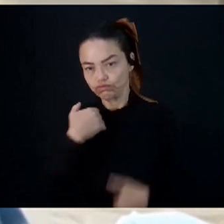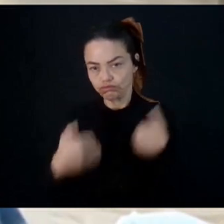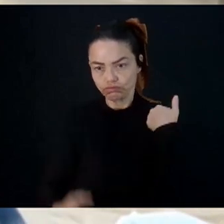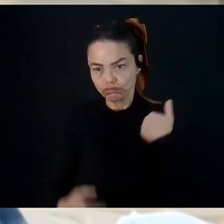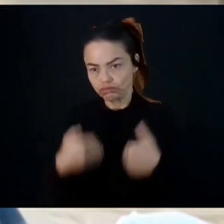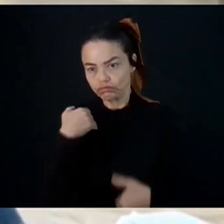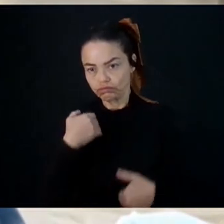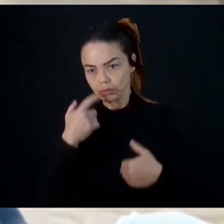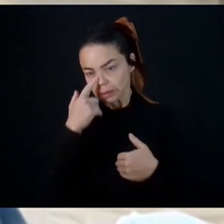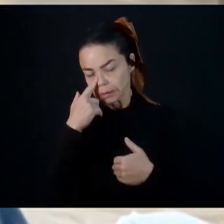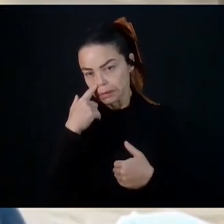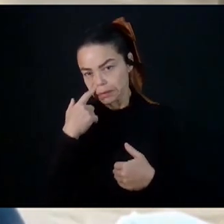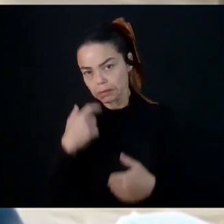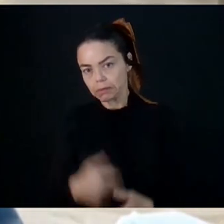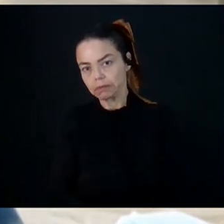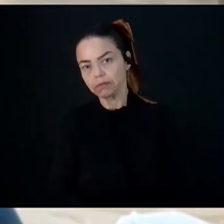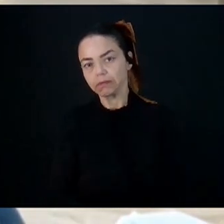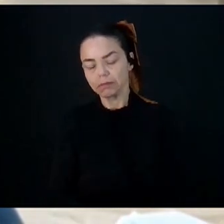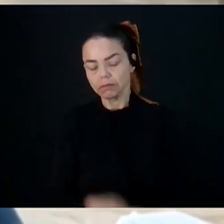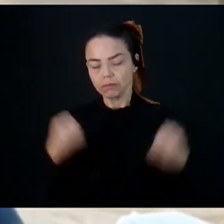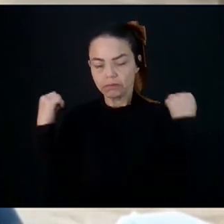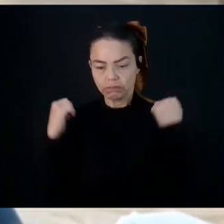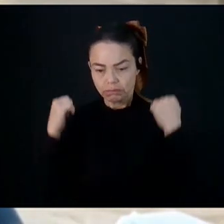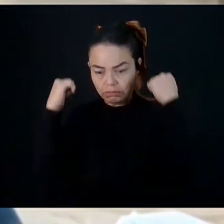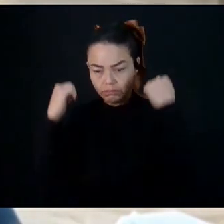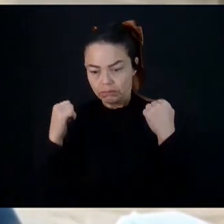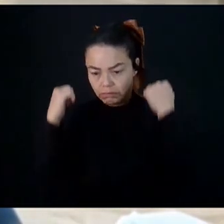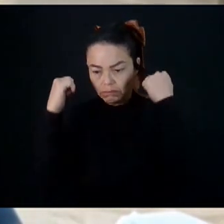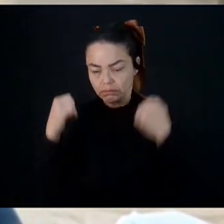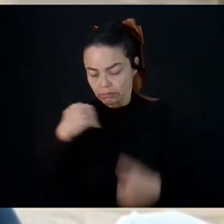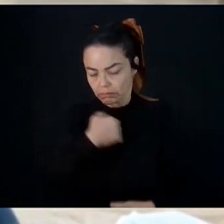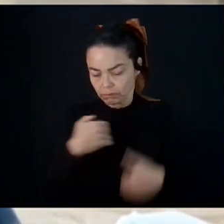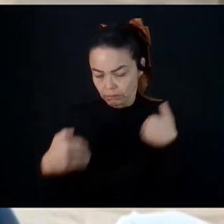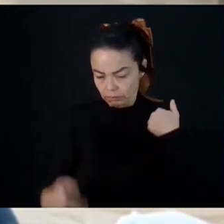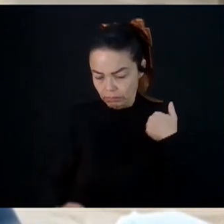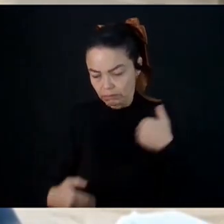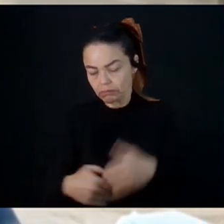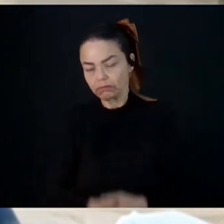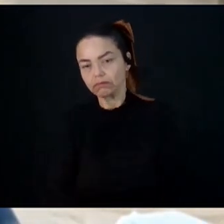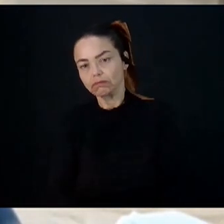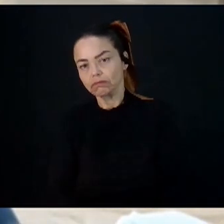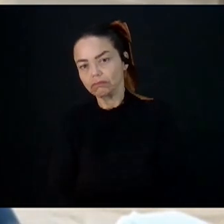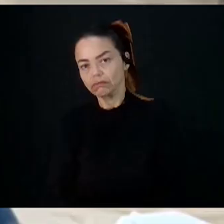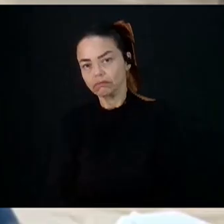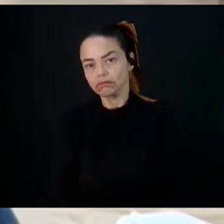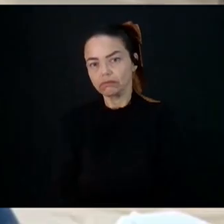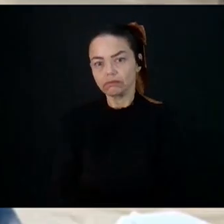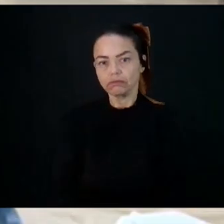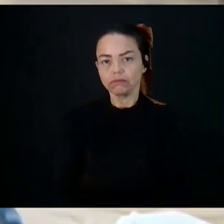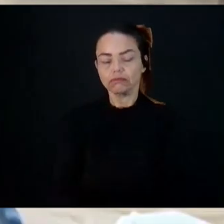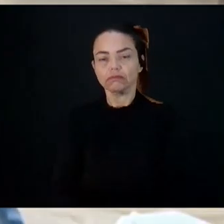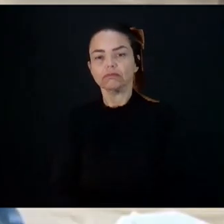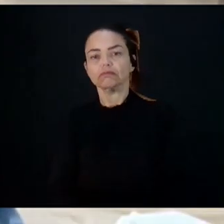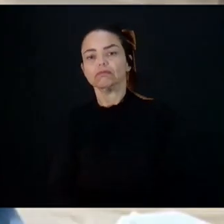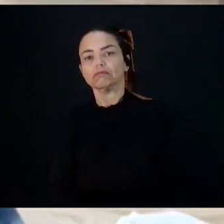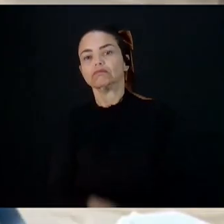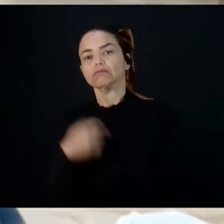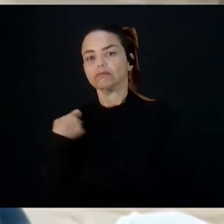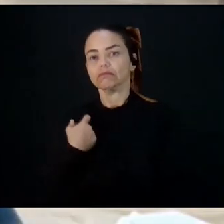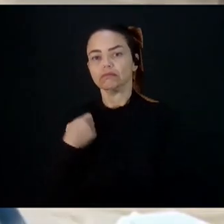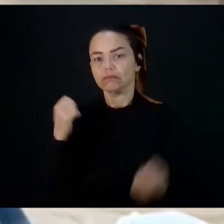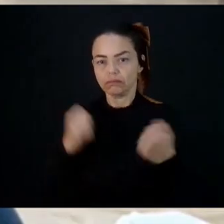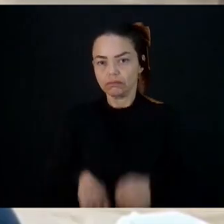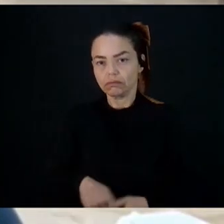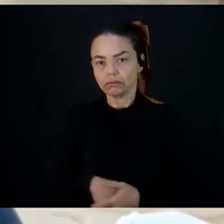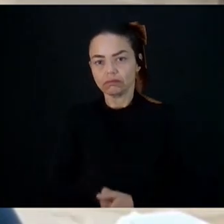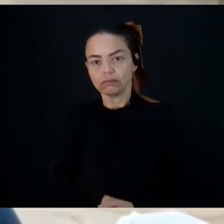gente vai para a academia, a gente cuida do corpo físico, a gente tem um instrutor para isso, para poder